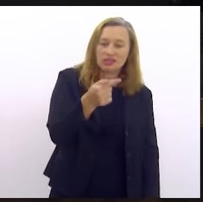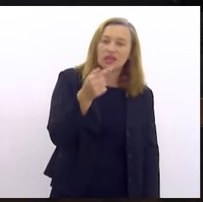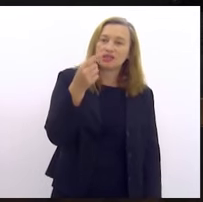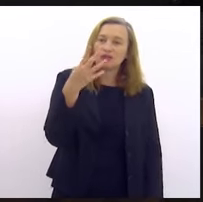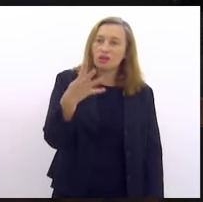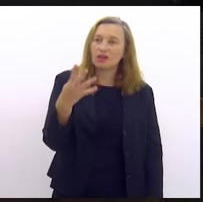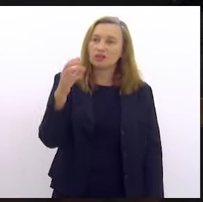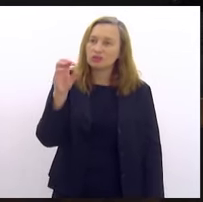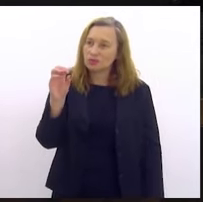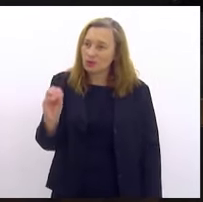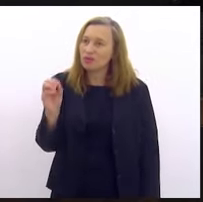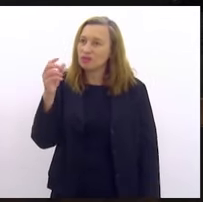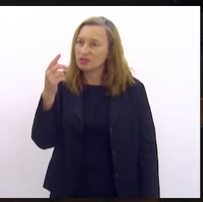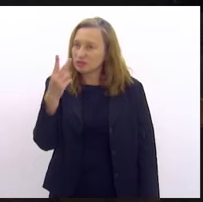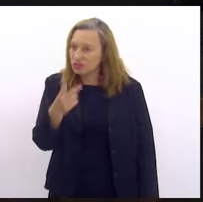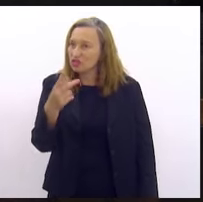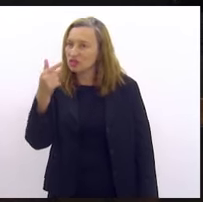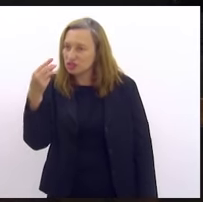749-23,